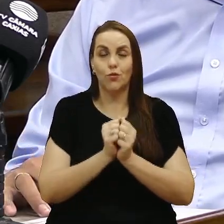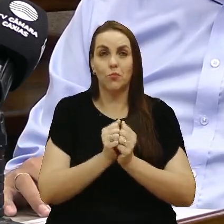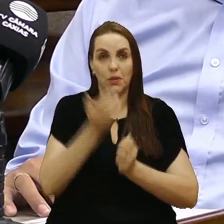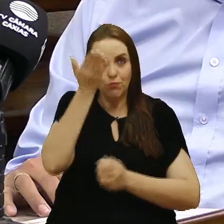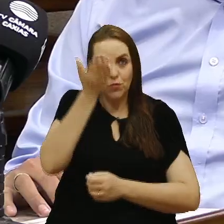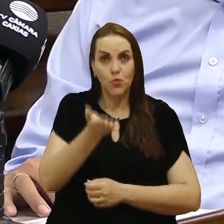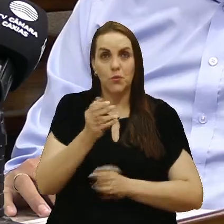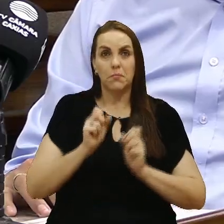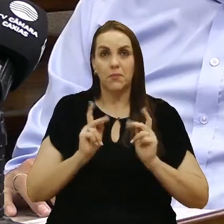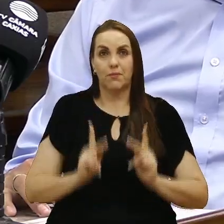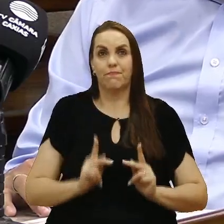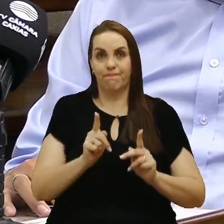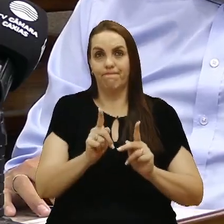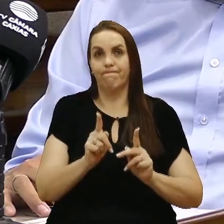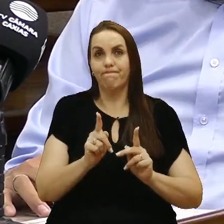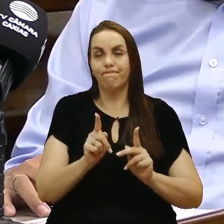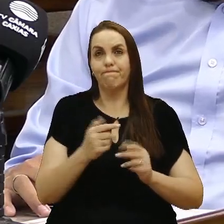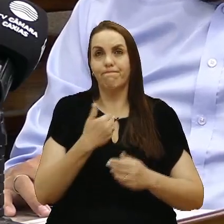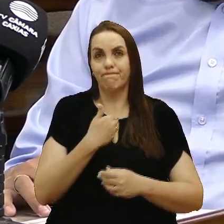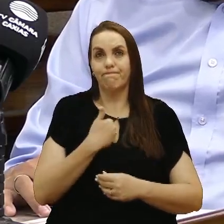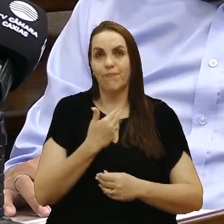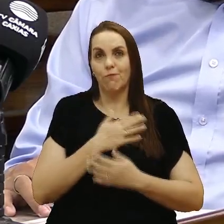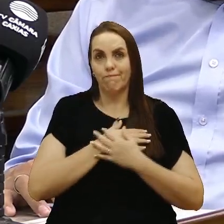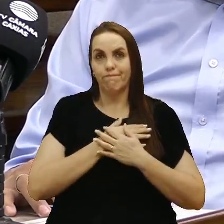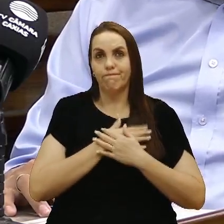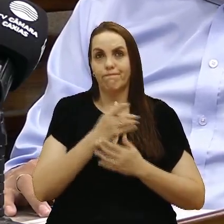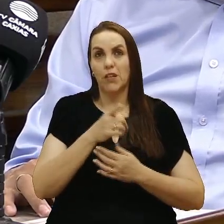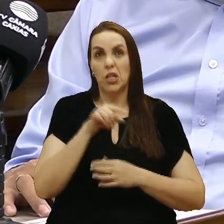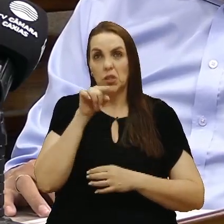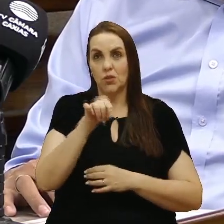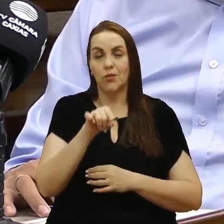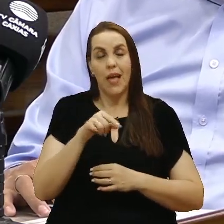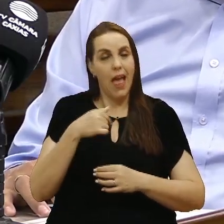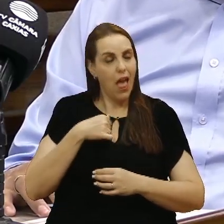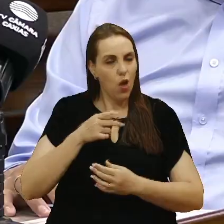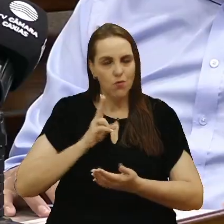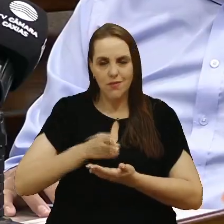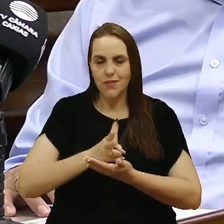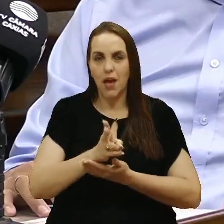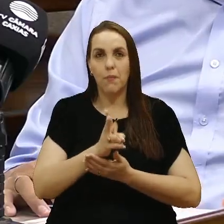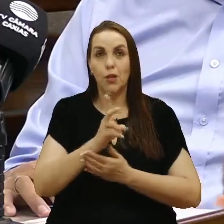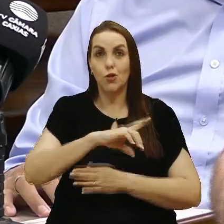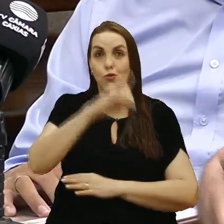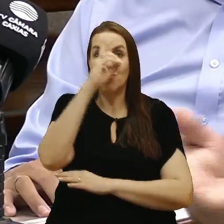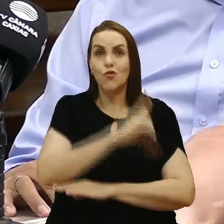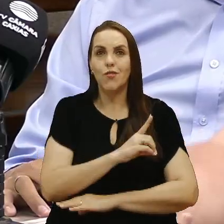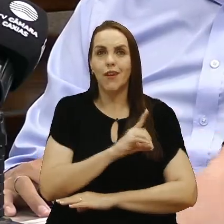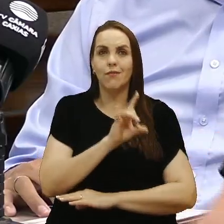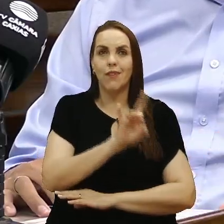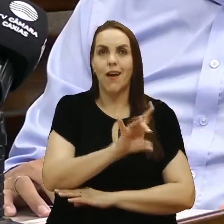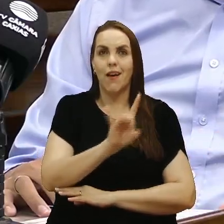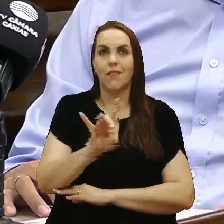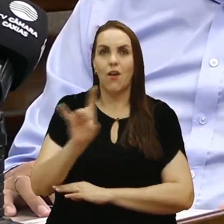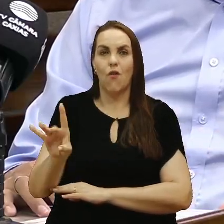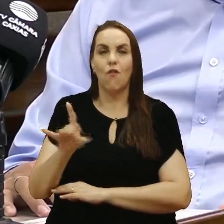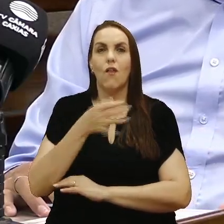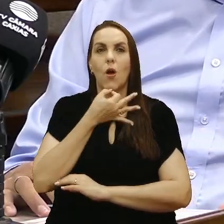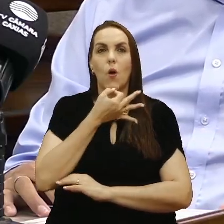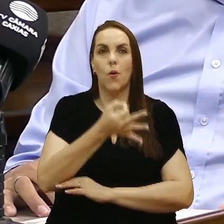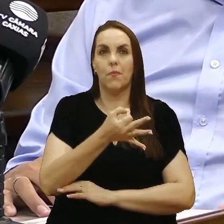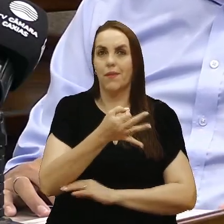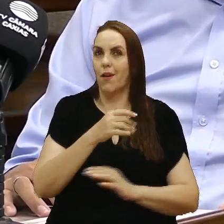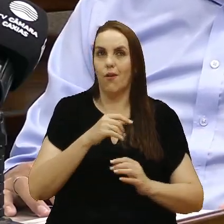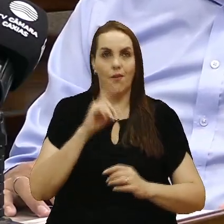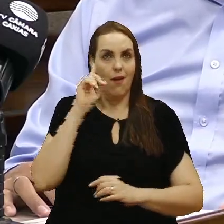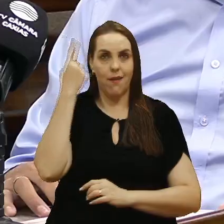pessoa, e segundo lugar, se tem um cara que vai brigar aqui sempre, é pelo direito de cada um poder vir aqui falar a sua opinião, as suas